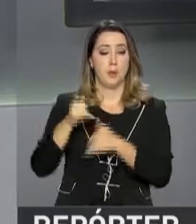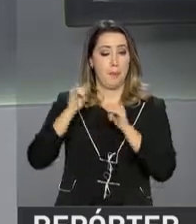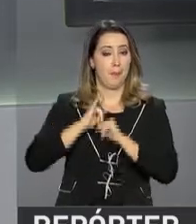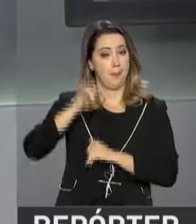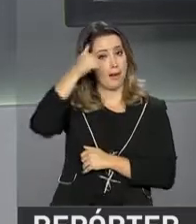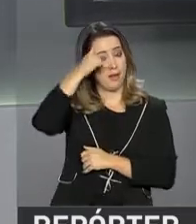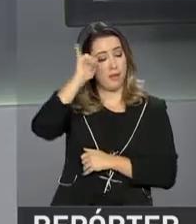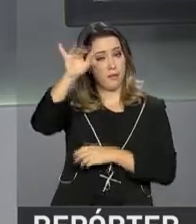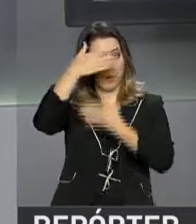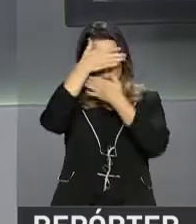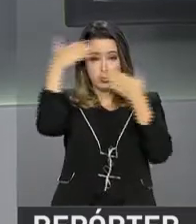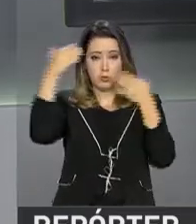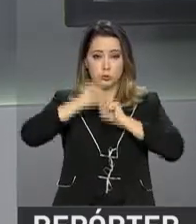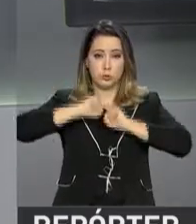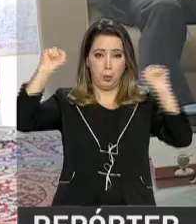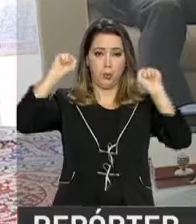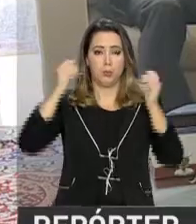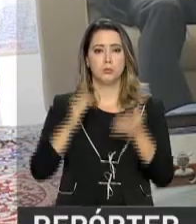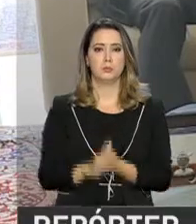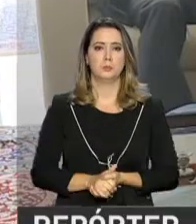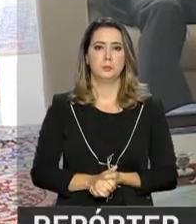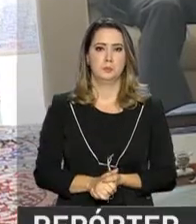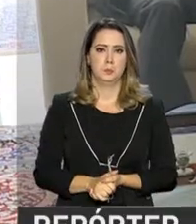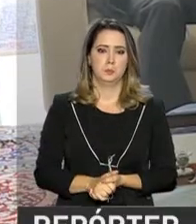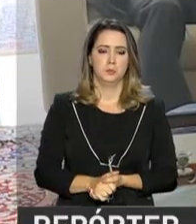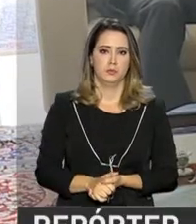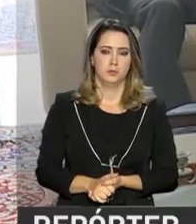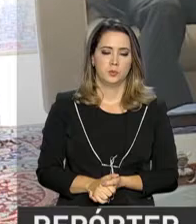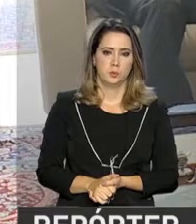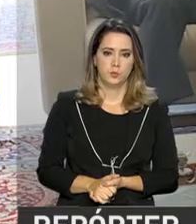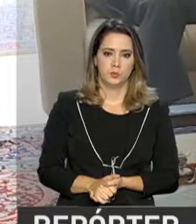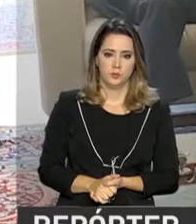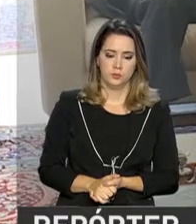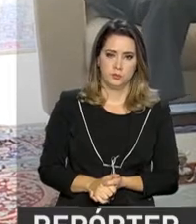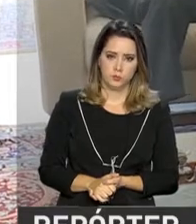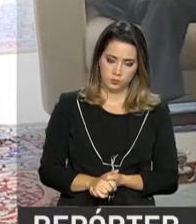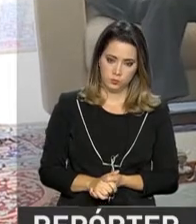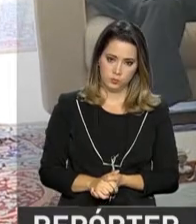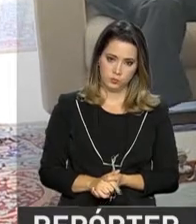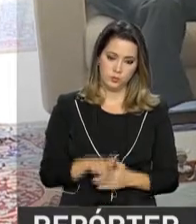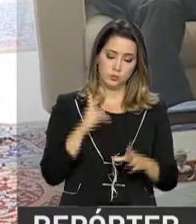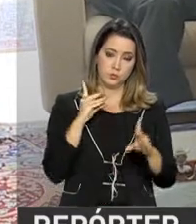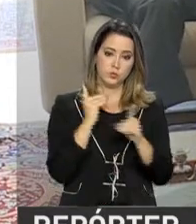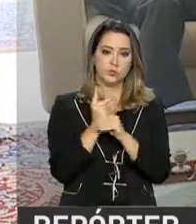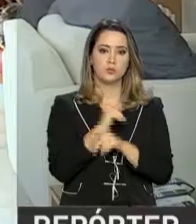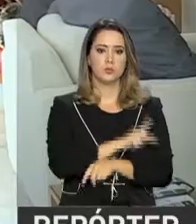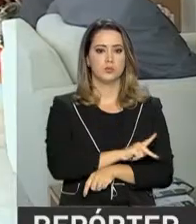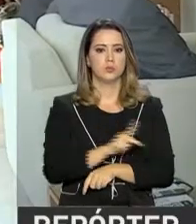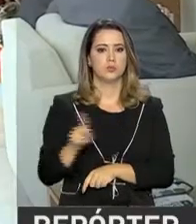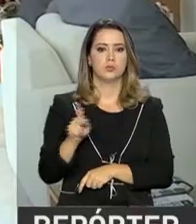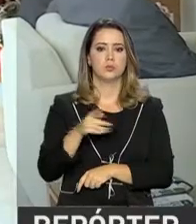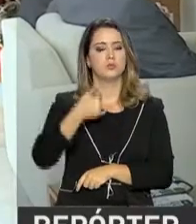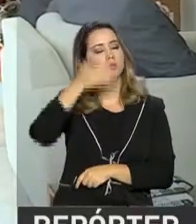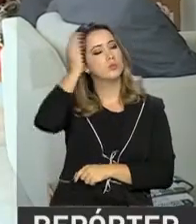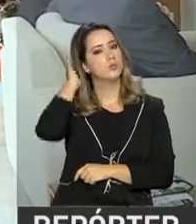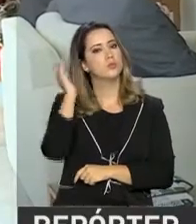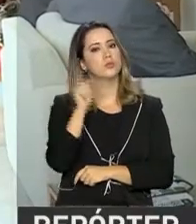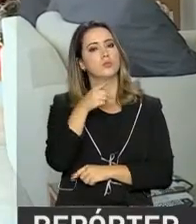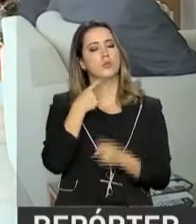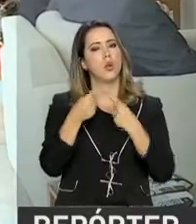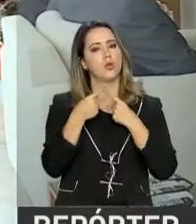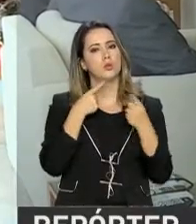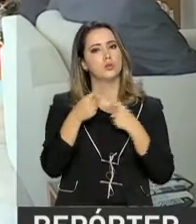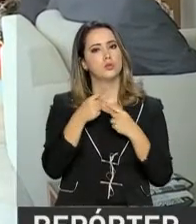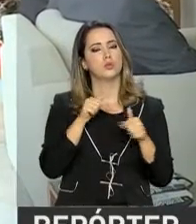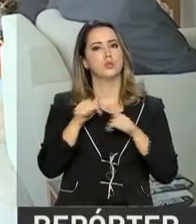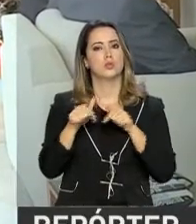copa do mundo no ano que vem durante o encontro o presidente michel temer discutiu ações de segurança para a copa